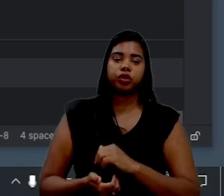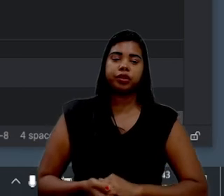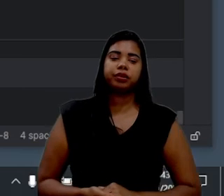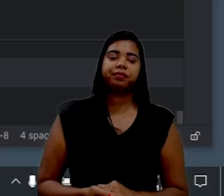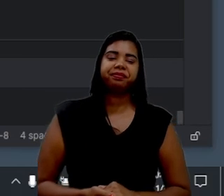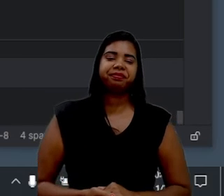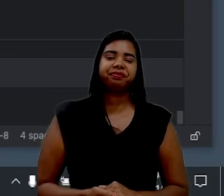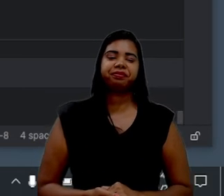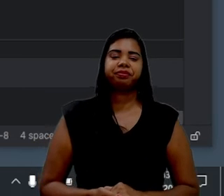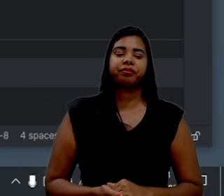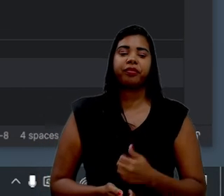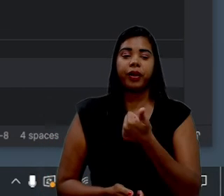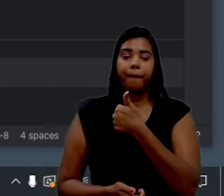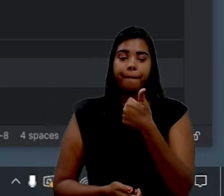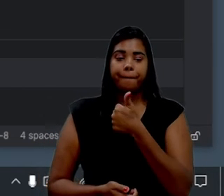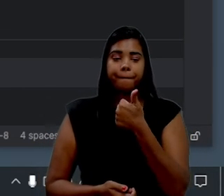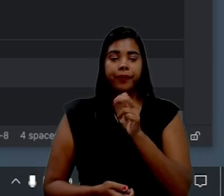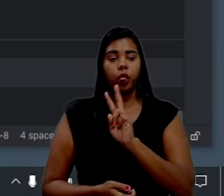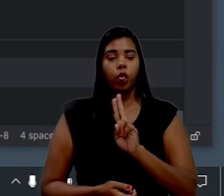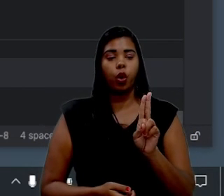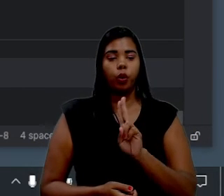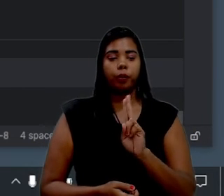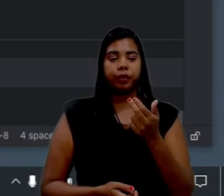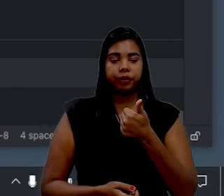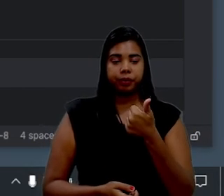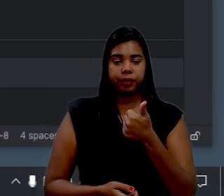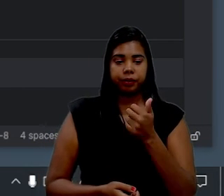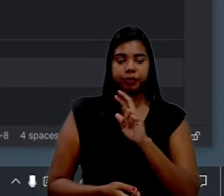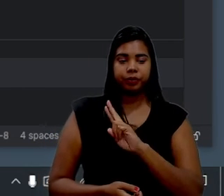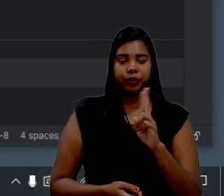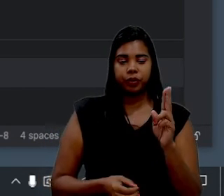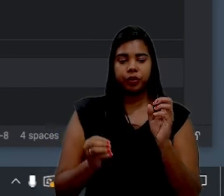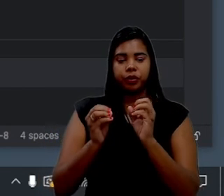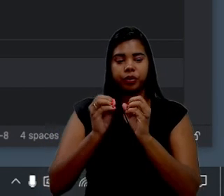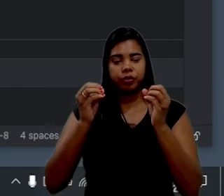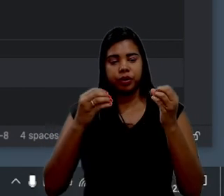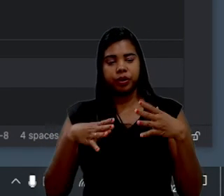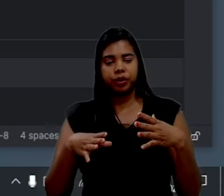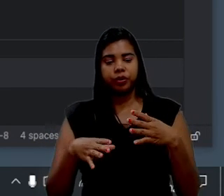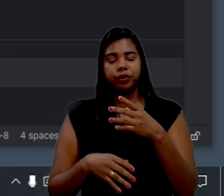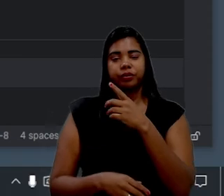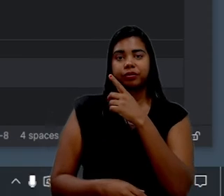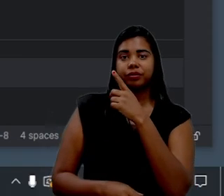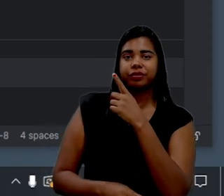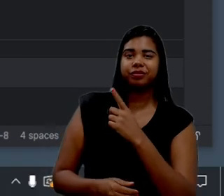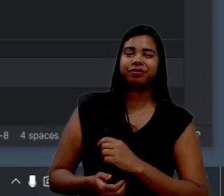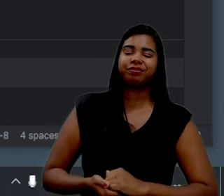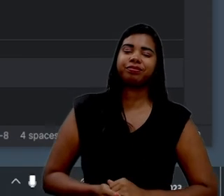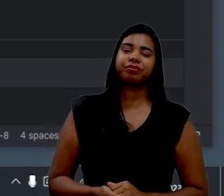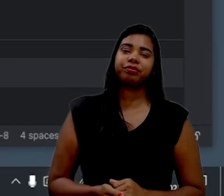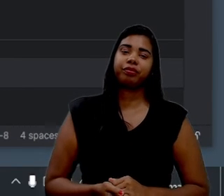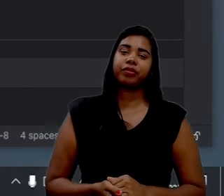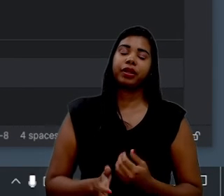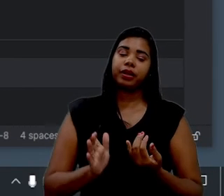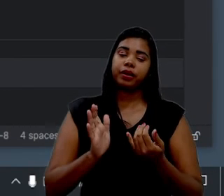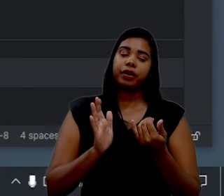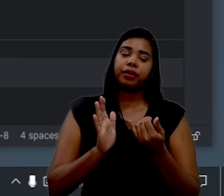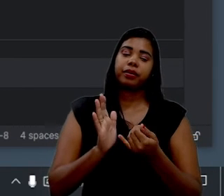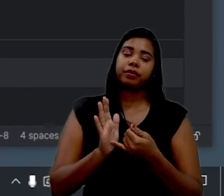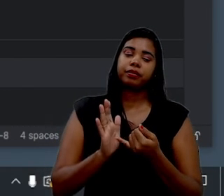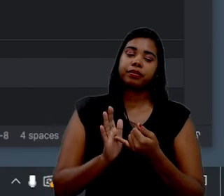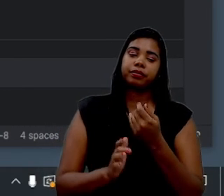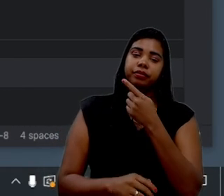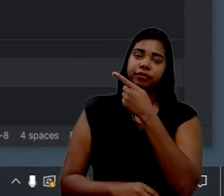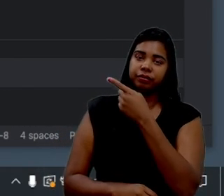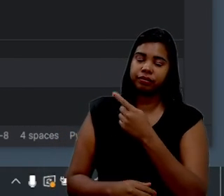O primeiro é o nome do estudante, a gente criou a matrícula, deixa eu ver